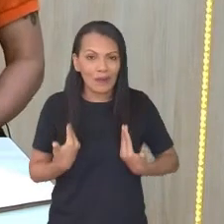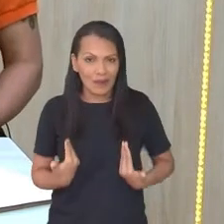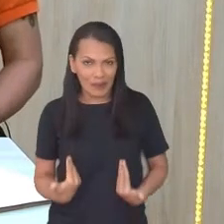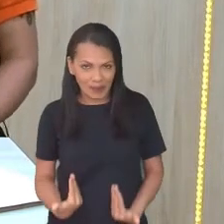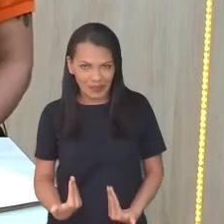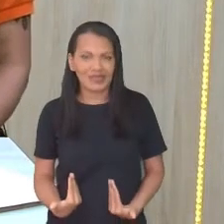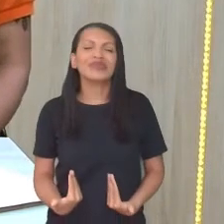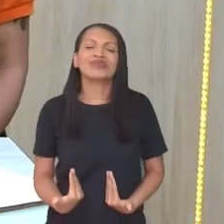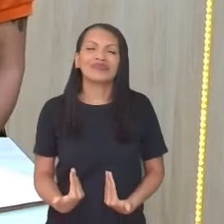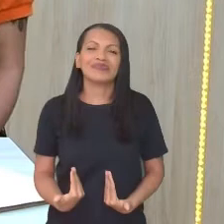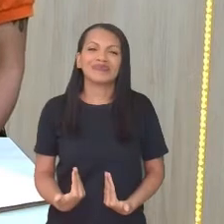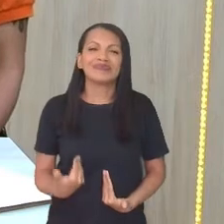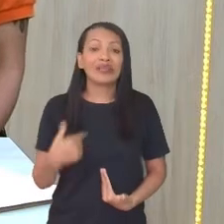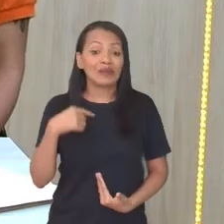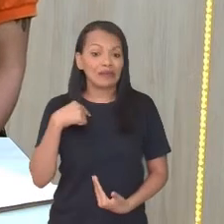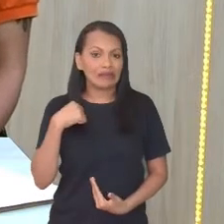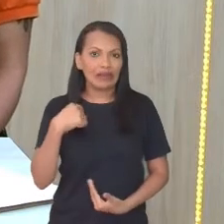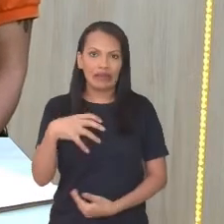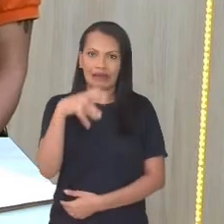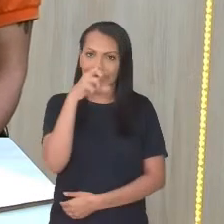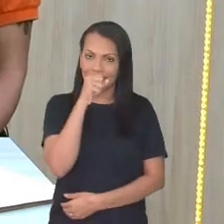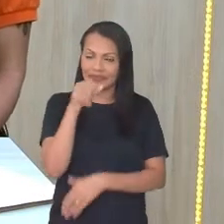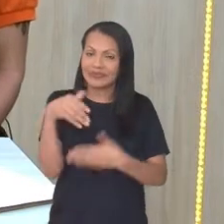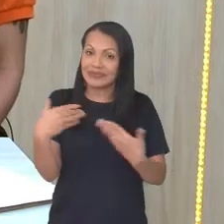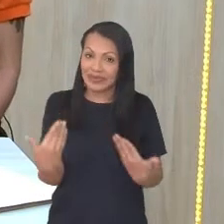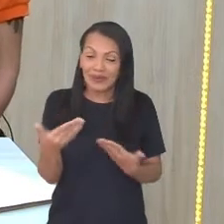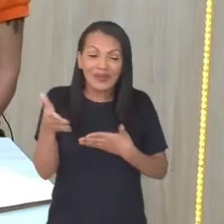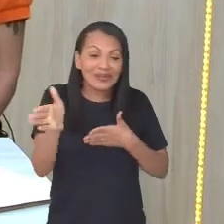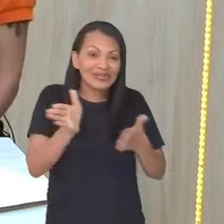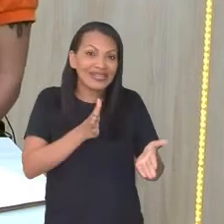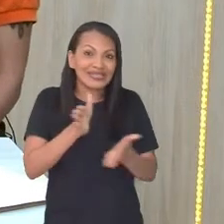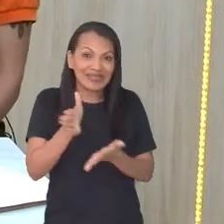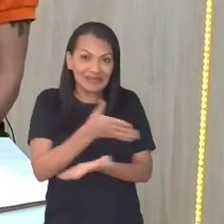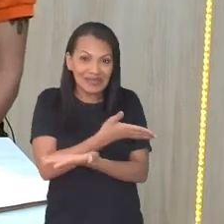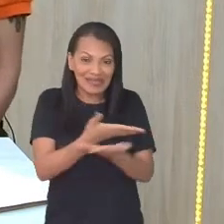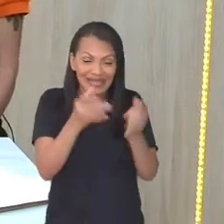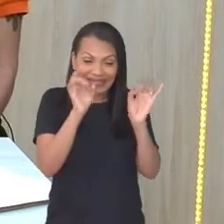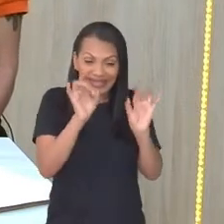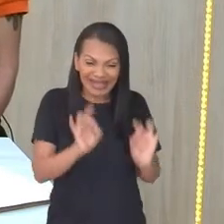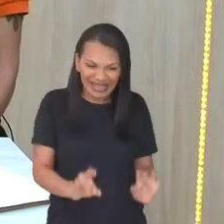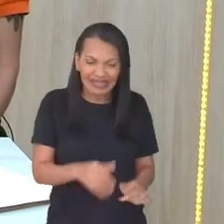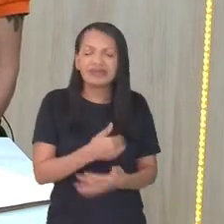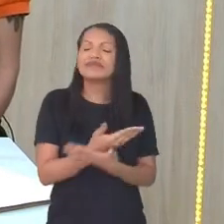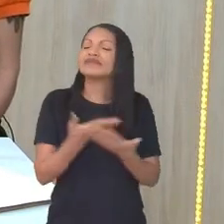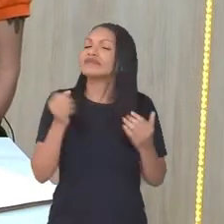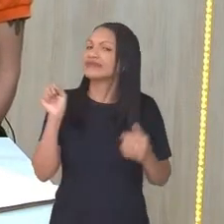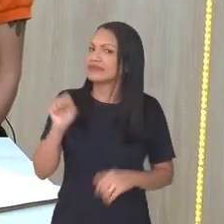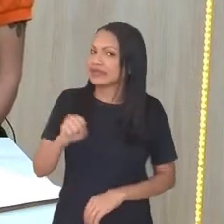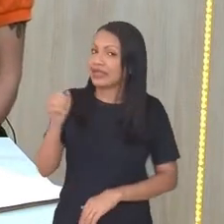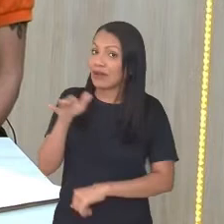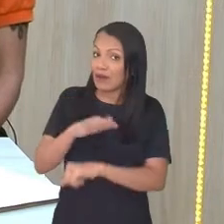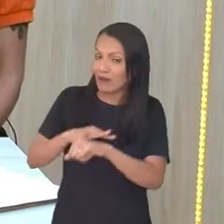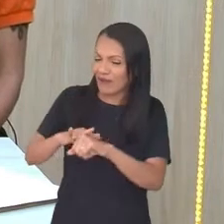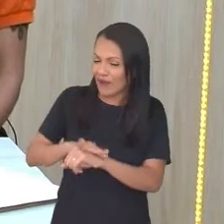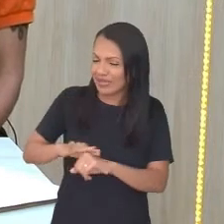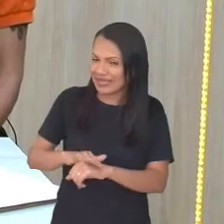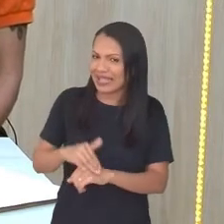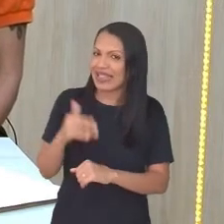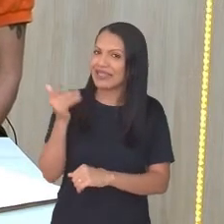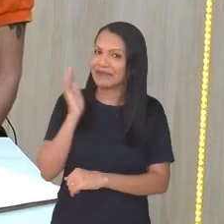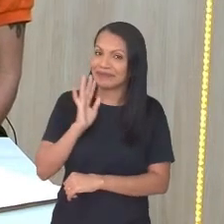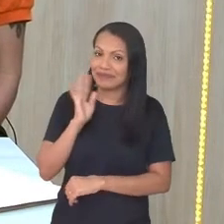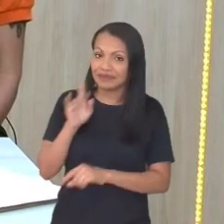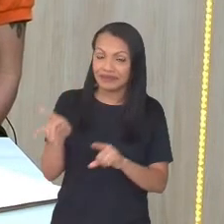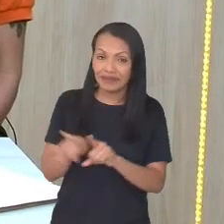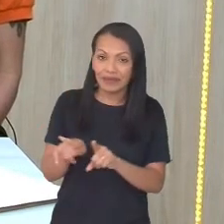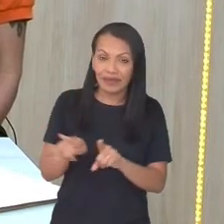sobre essas questões relacionadas à acessibilidade, não é, Vivi? Sim, a gente vai fazer uma conversa bem bacana. E a